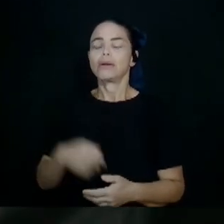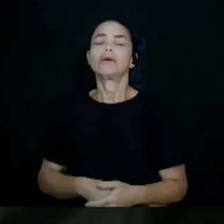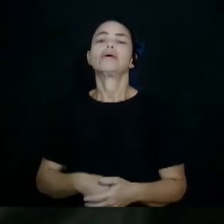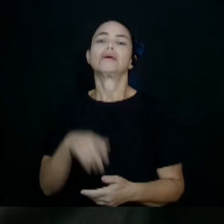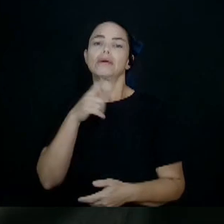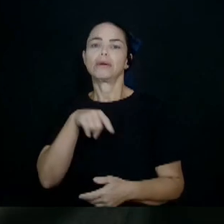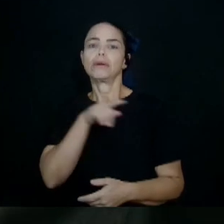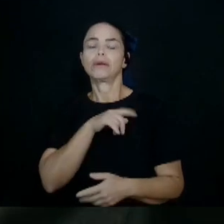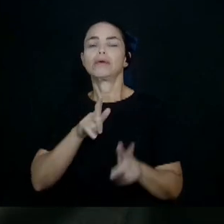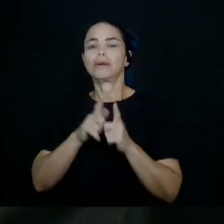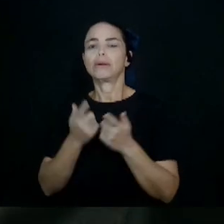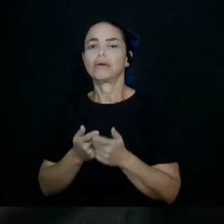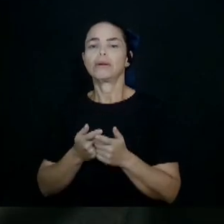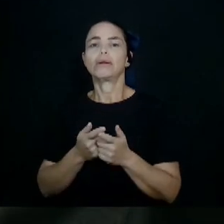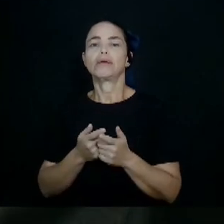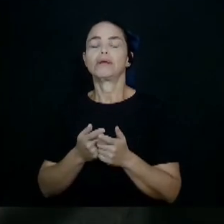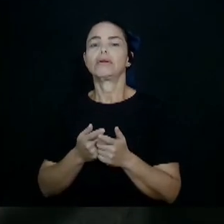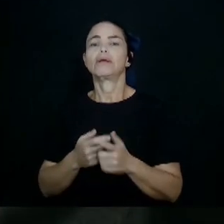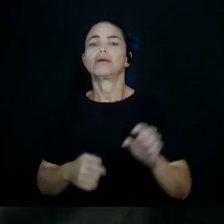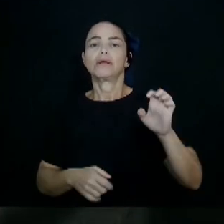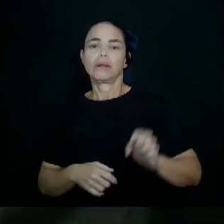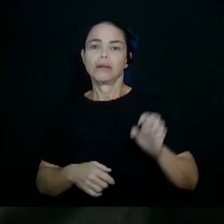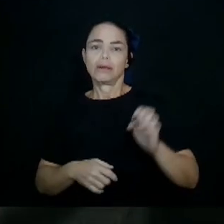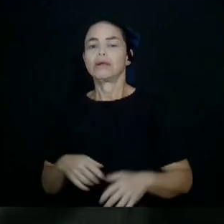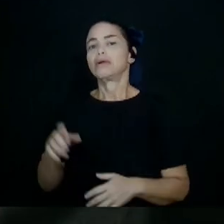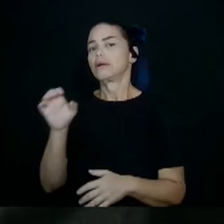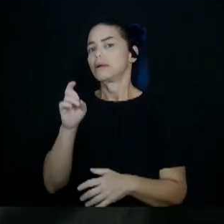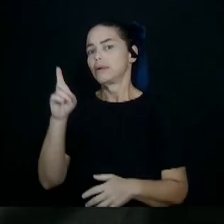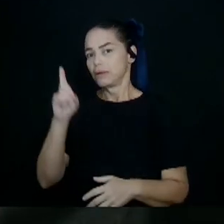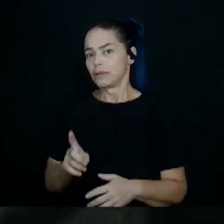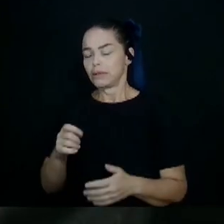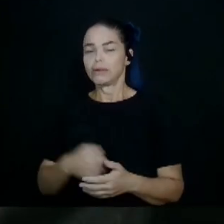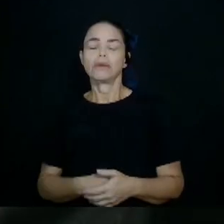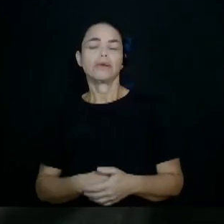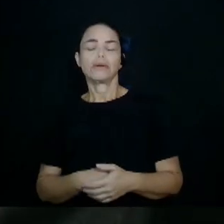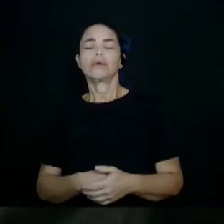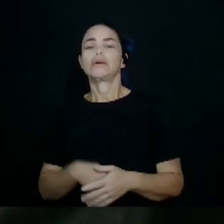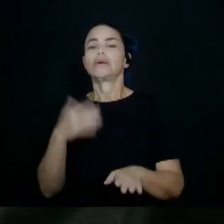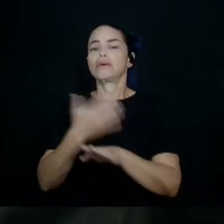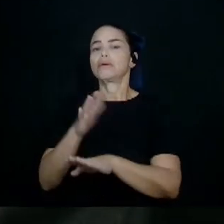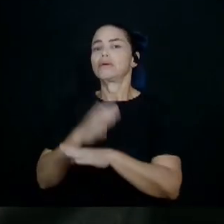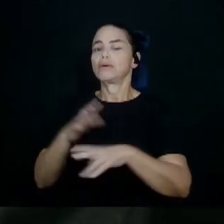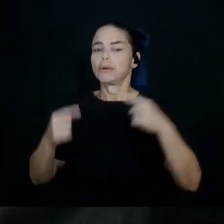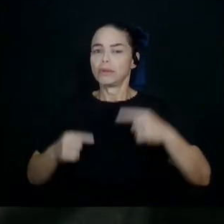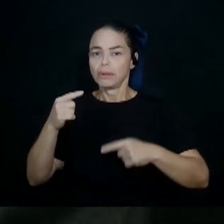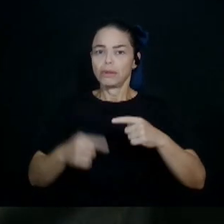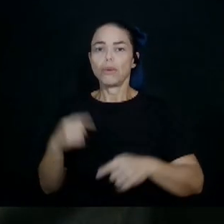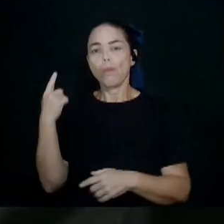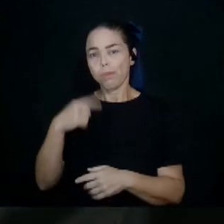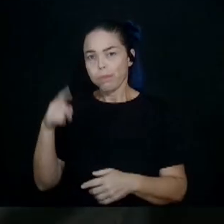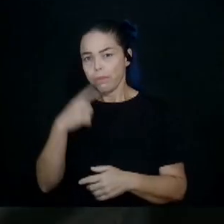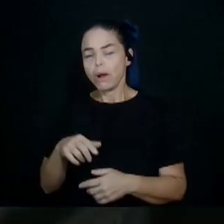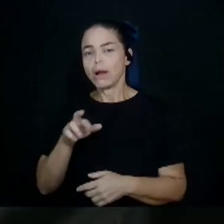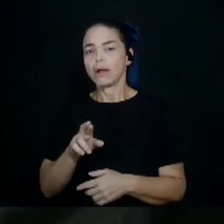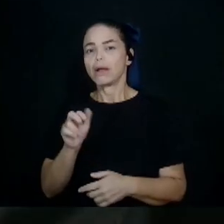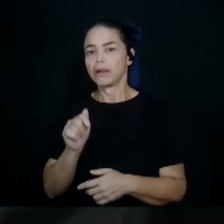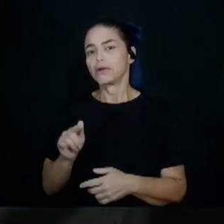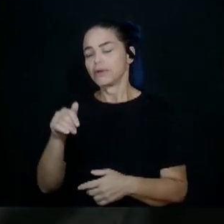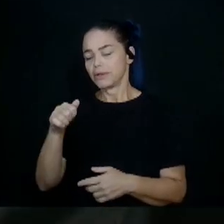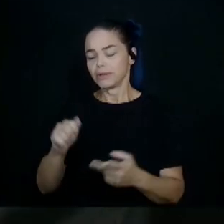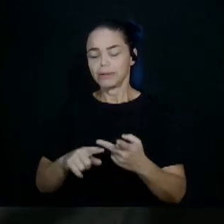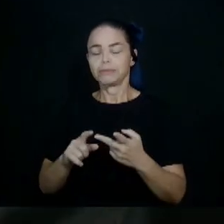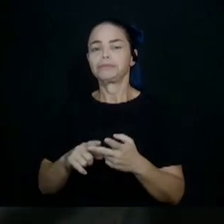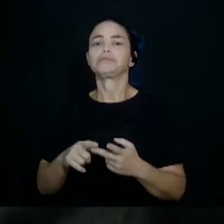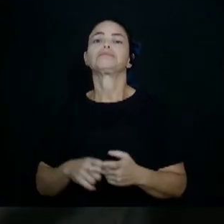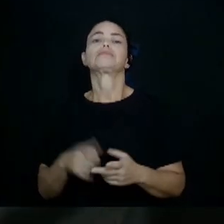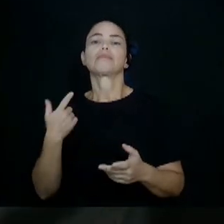grupos extremistas de direita da cidade. Então, participam do debate a advogada Regina Casice, a integrante